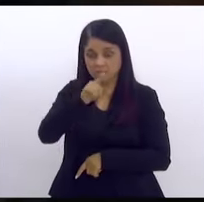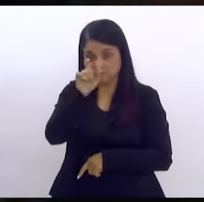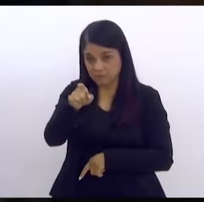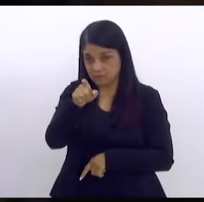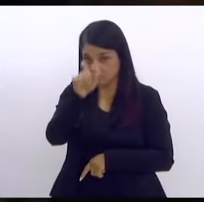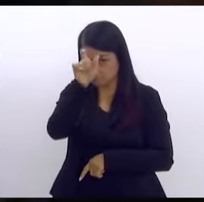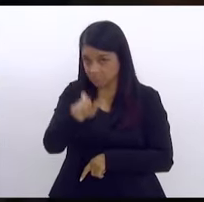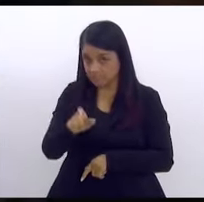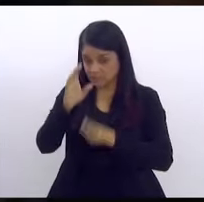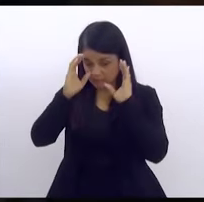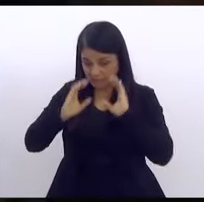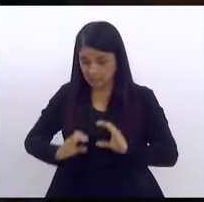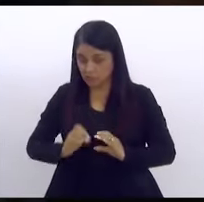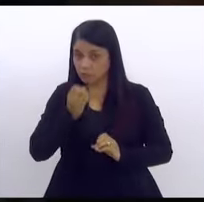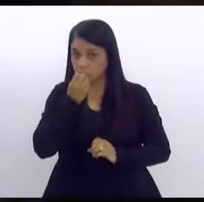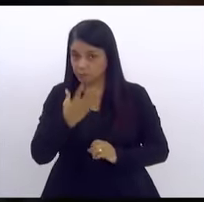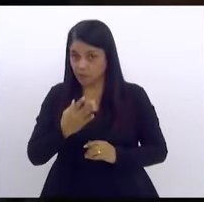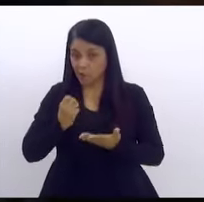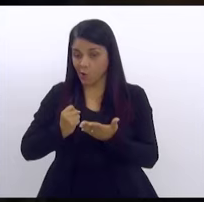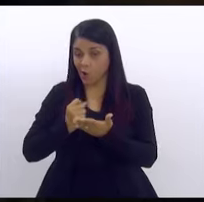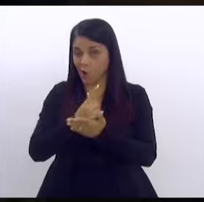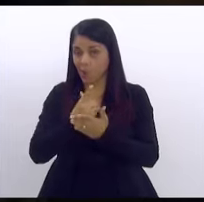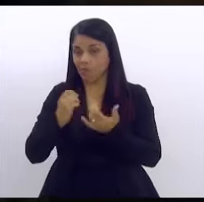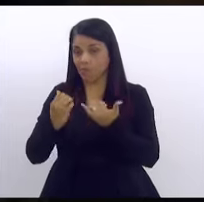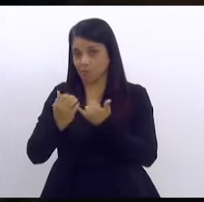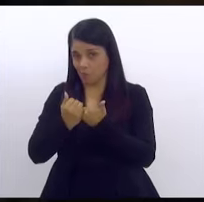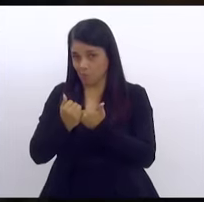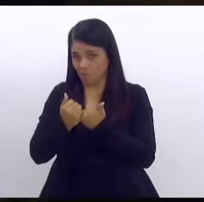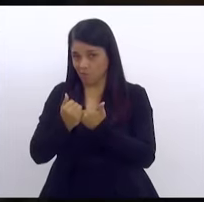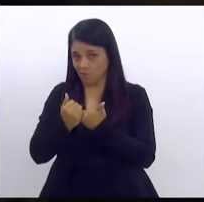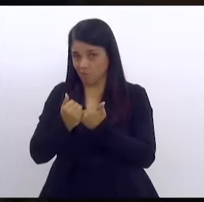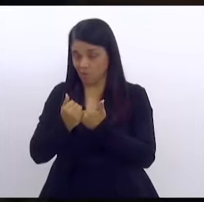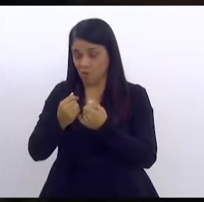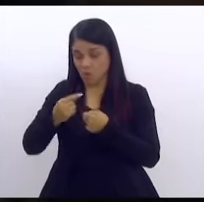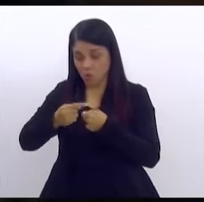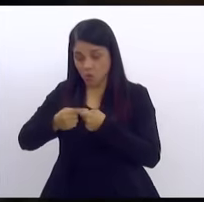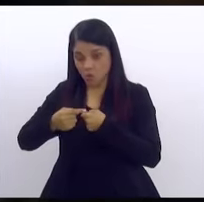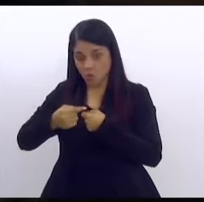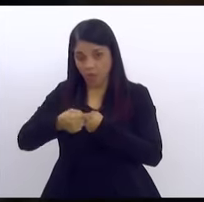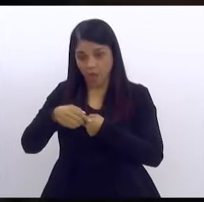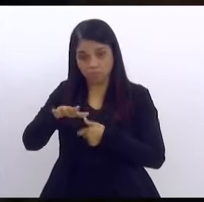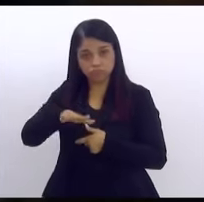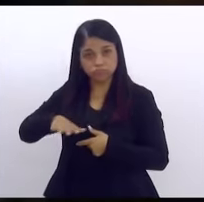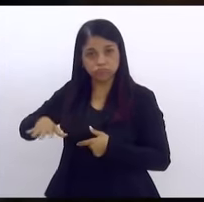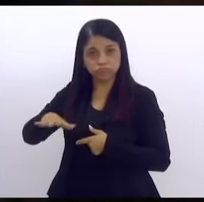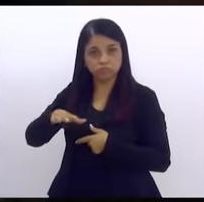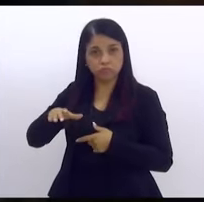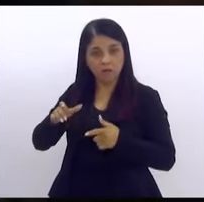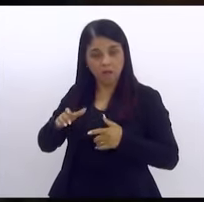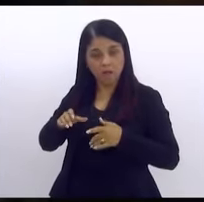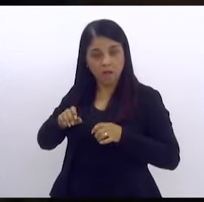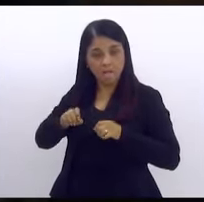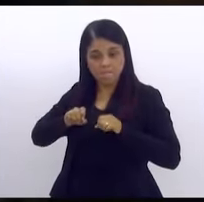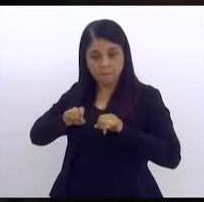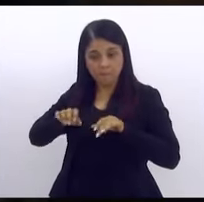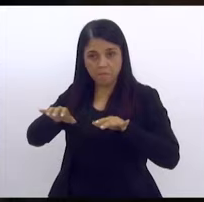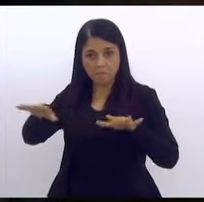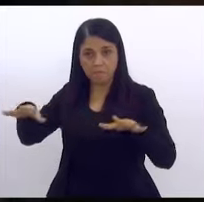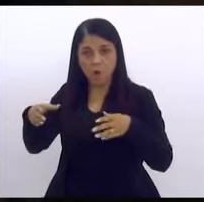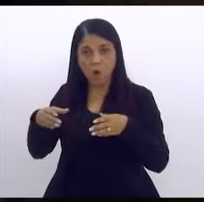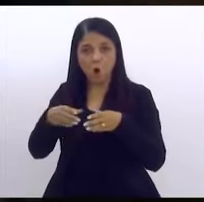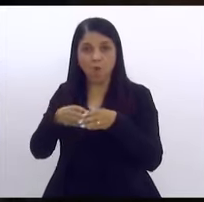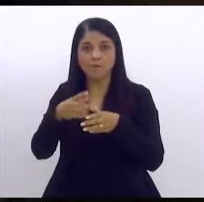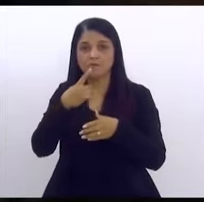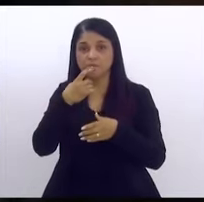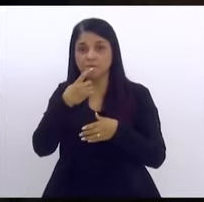bem, que compra um imóvel e tem o seu bairro dominado pelo Comando Vermelho. Dominado pelo Comando